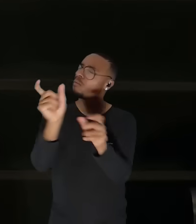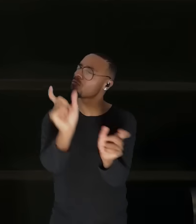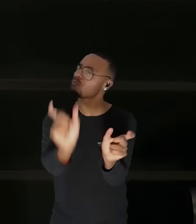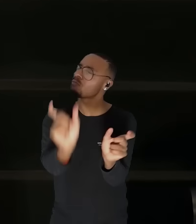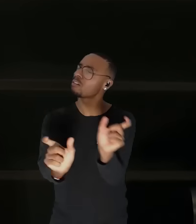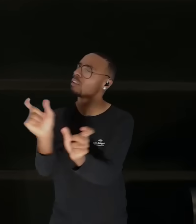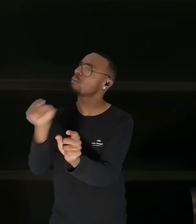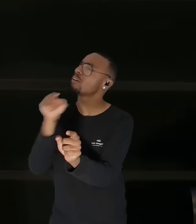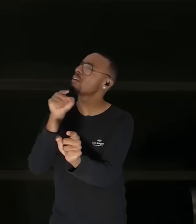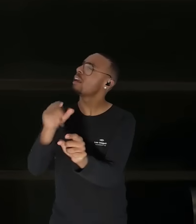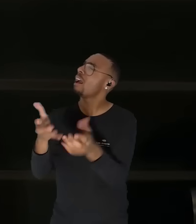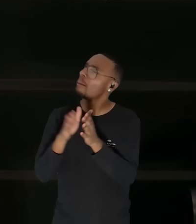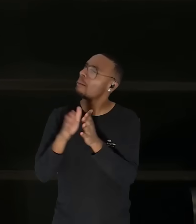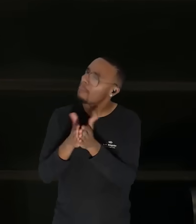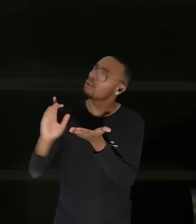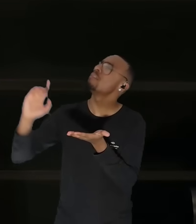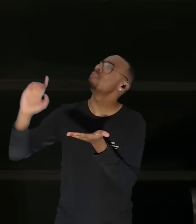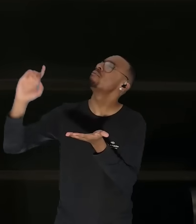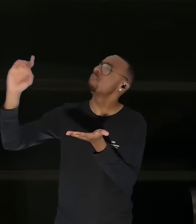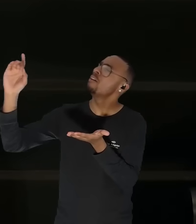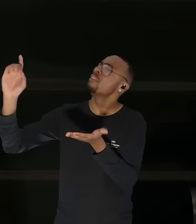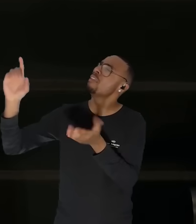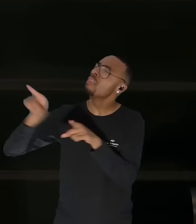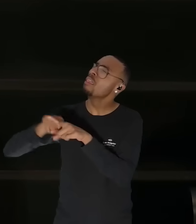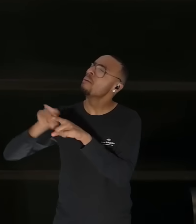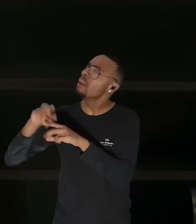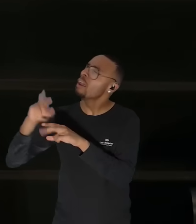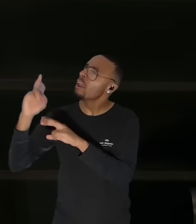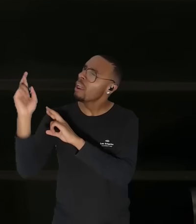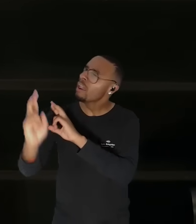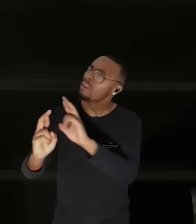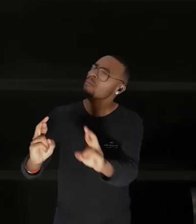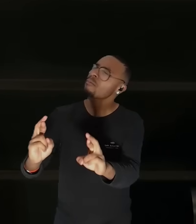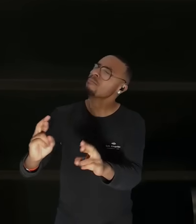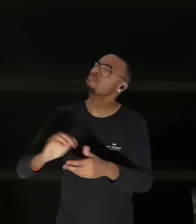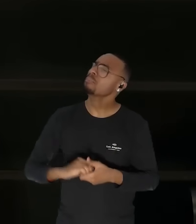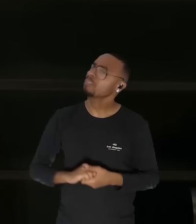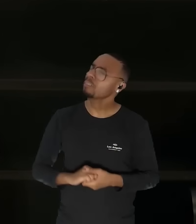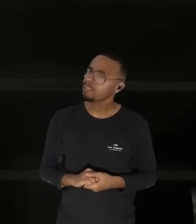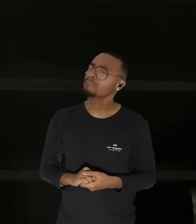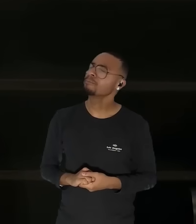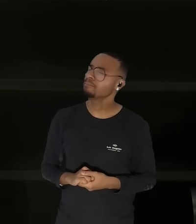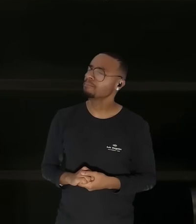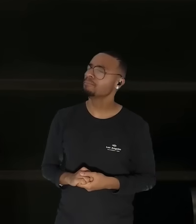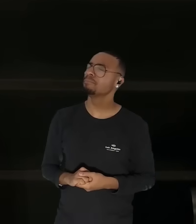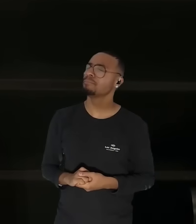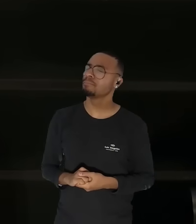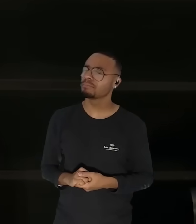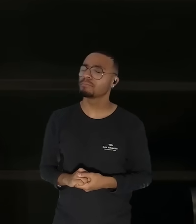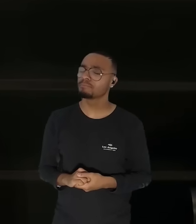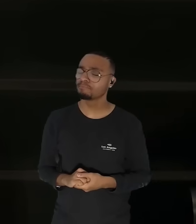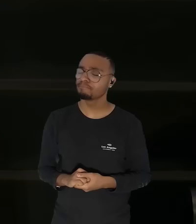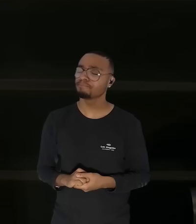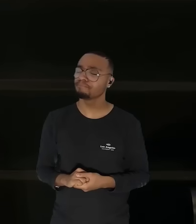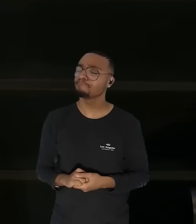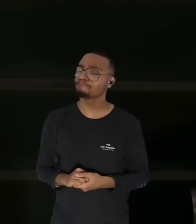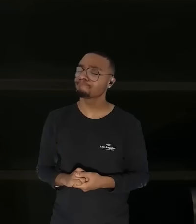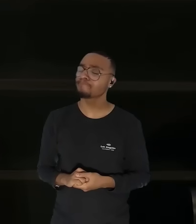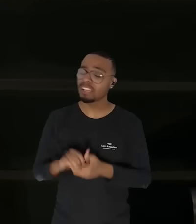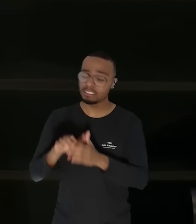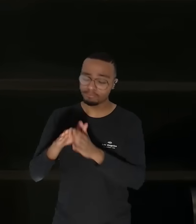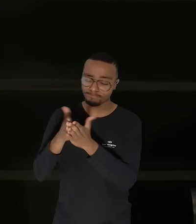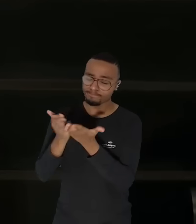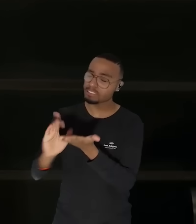palavra. Palavra que, ao mesmo tempo que aquece, refina. Palavra que